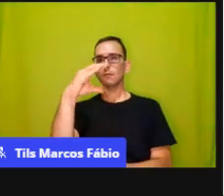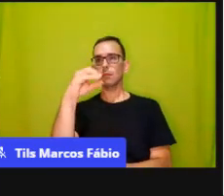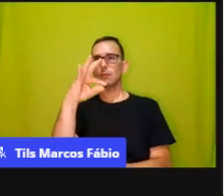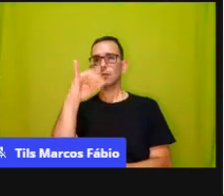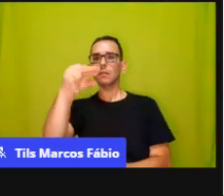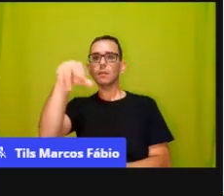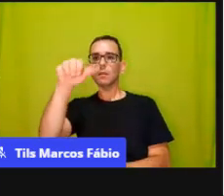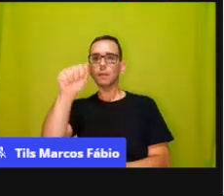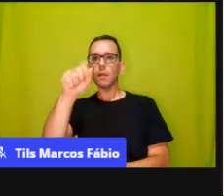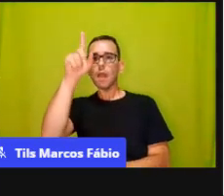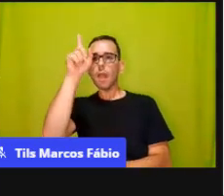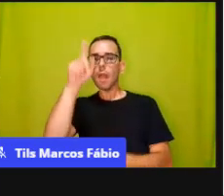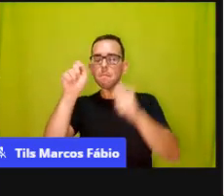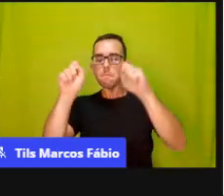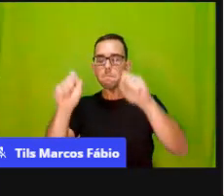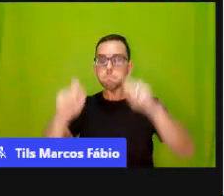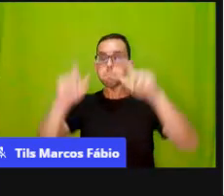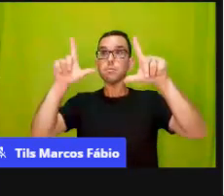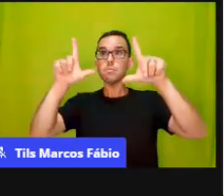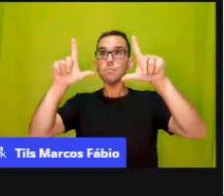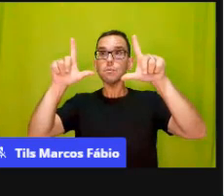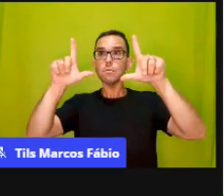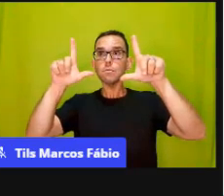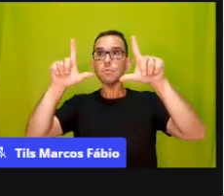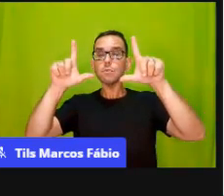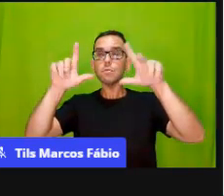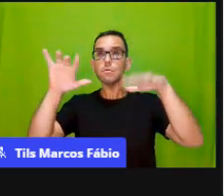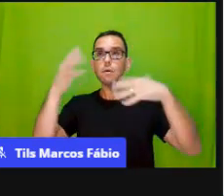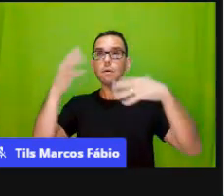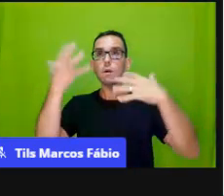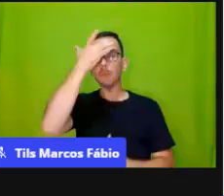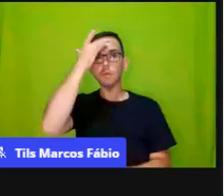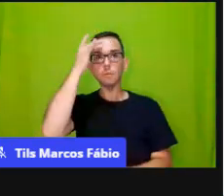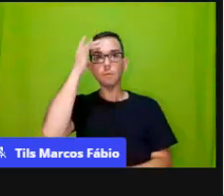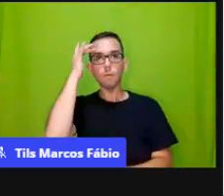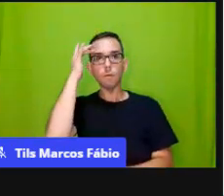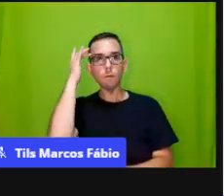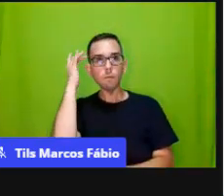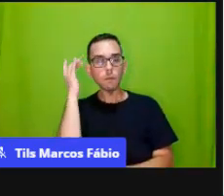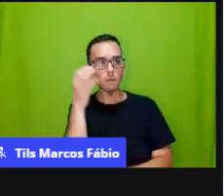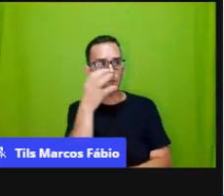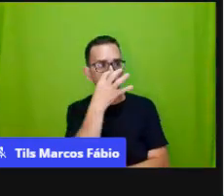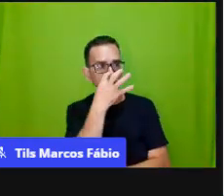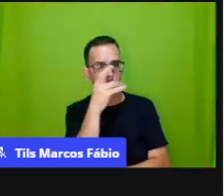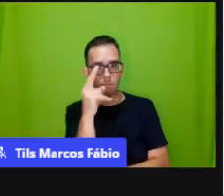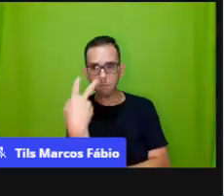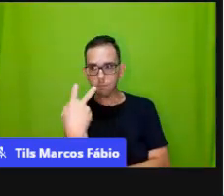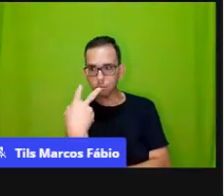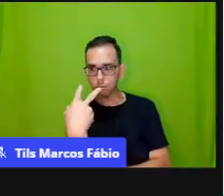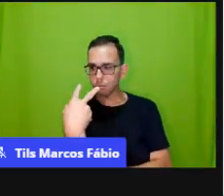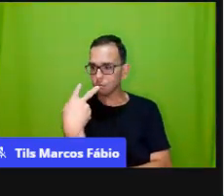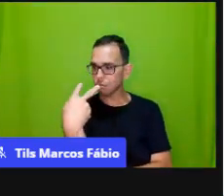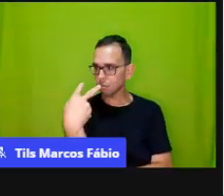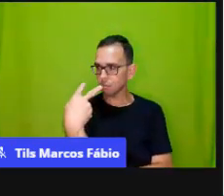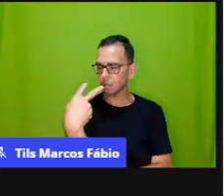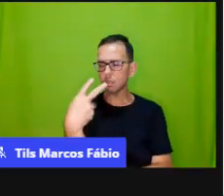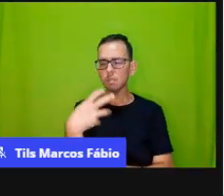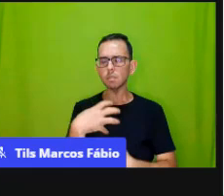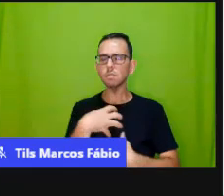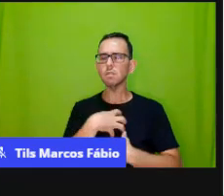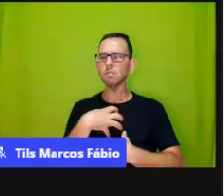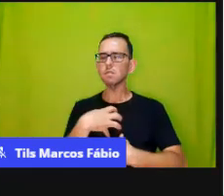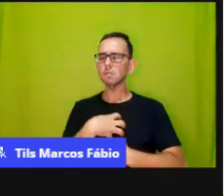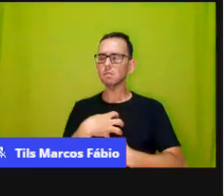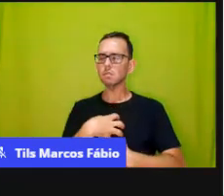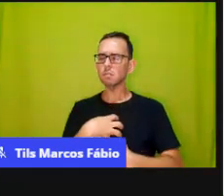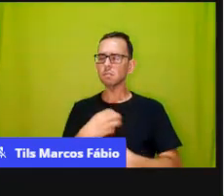que ele fazia para as pessoas que estavam manipulando este indivíduo. Então, será que esse sentimento aqui me diz alguma